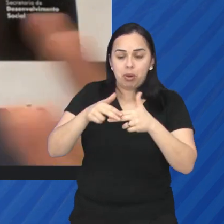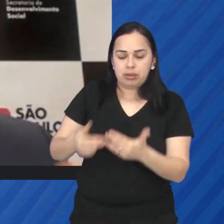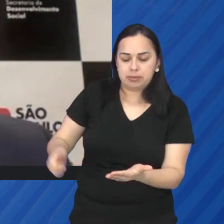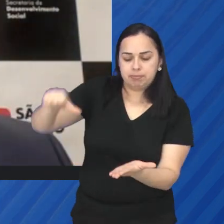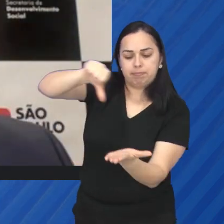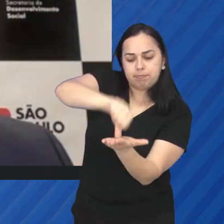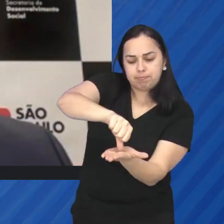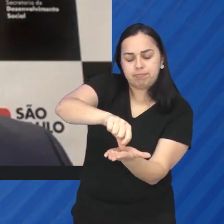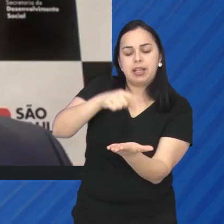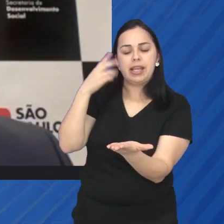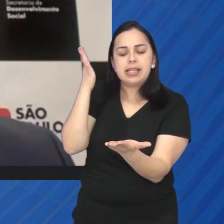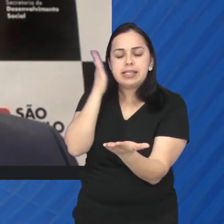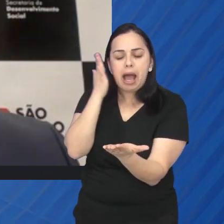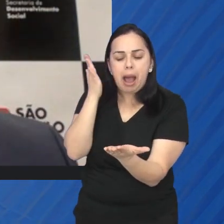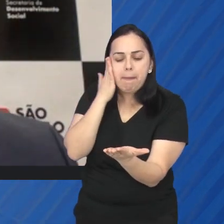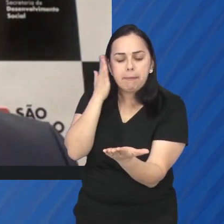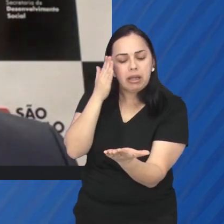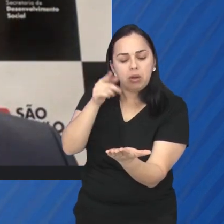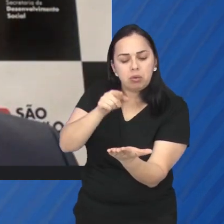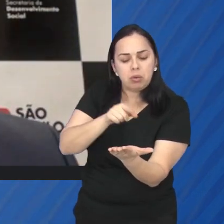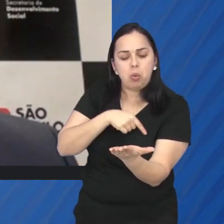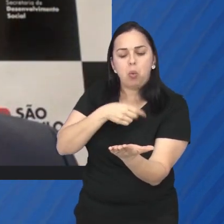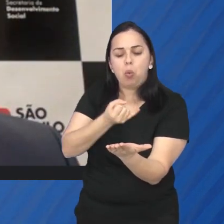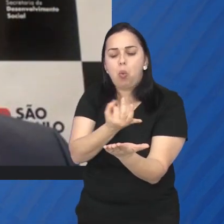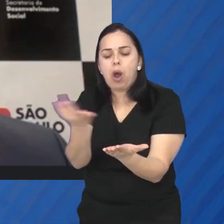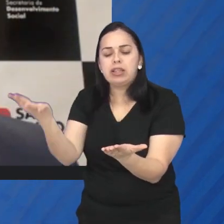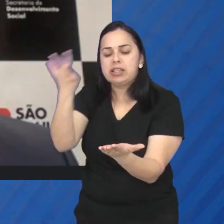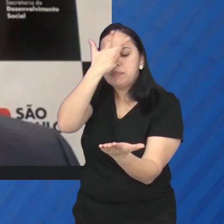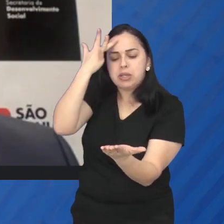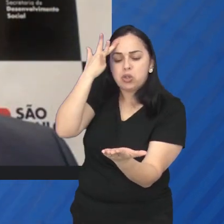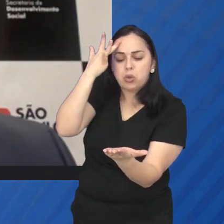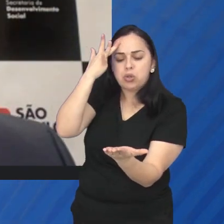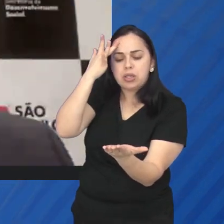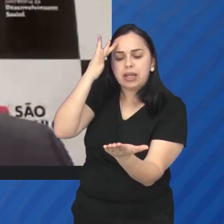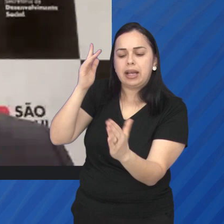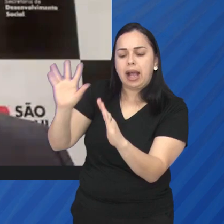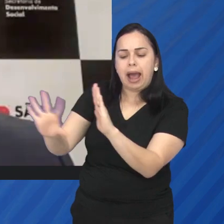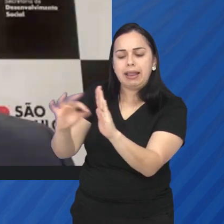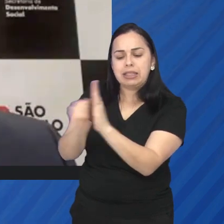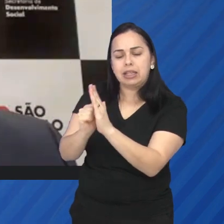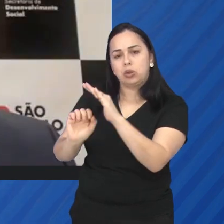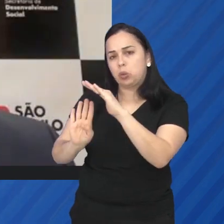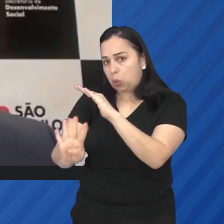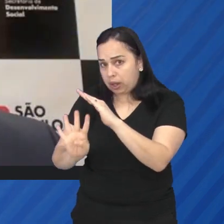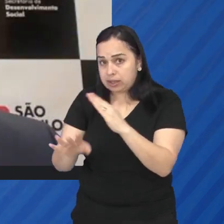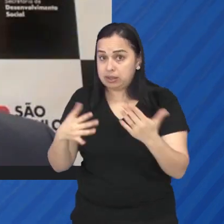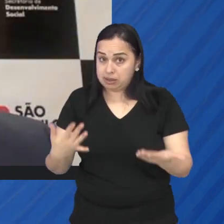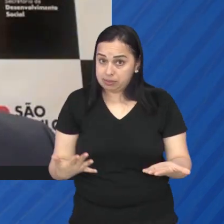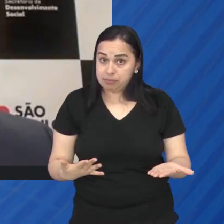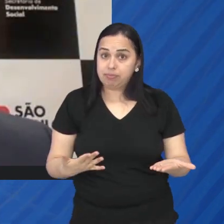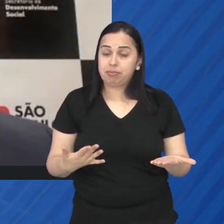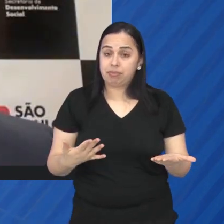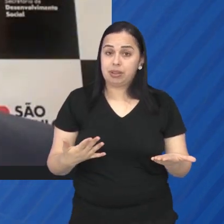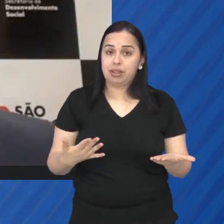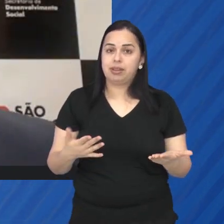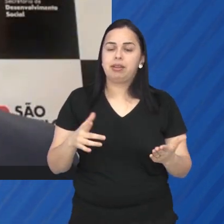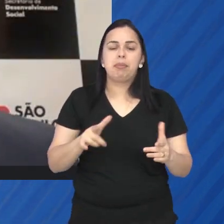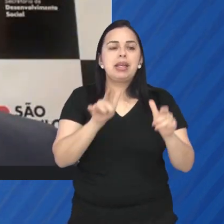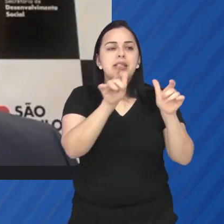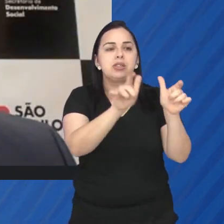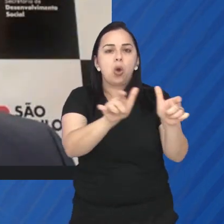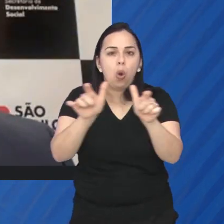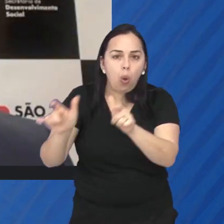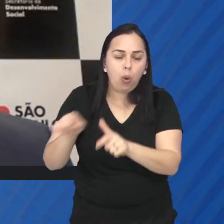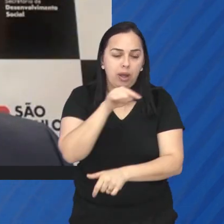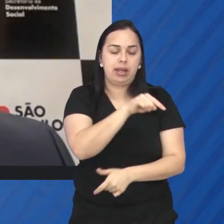pegam esse mapa então da CGE e acabam acompanhando nas cidades, fazendo esse levantamento em cima desses dados. Então,